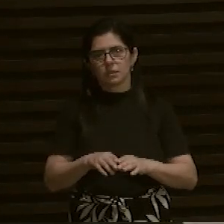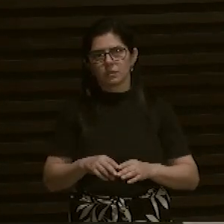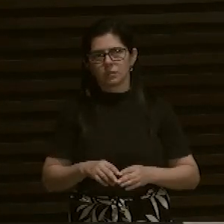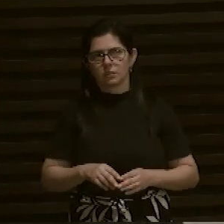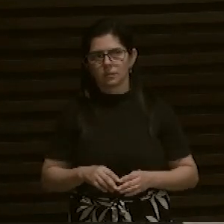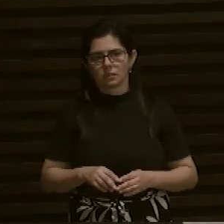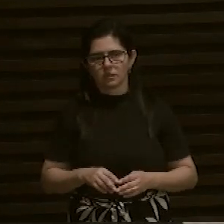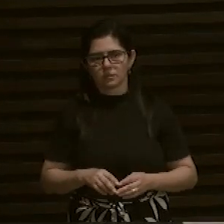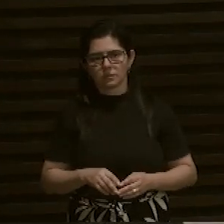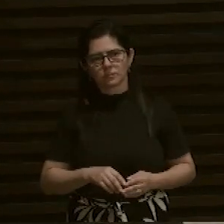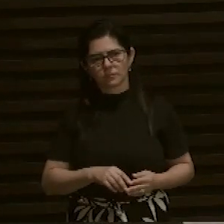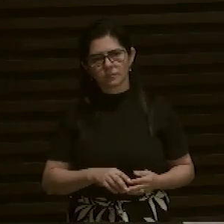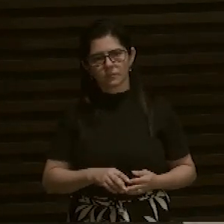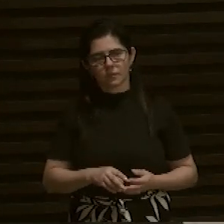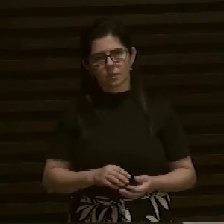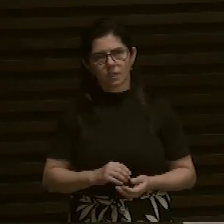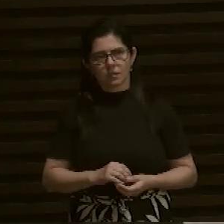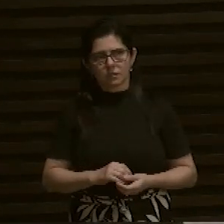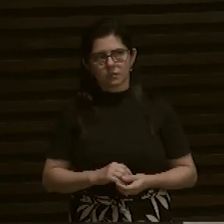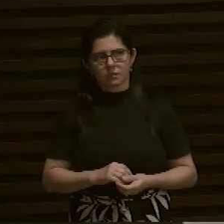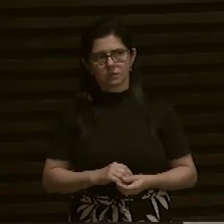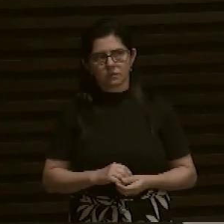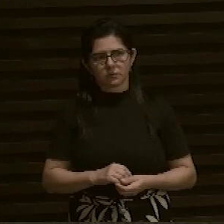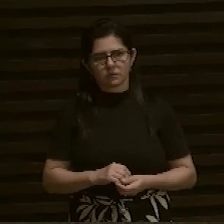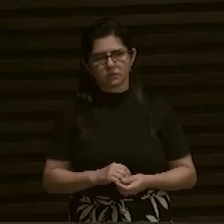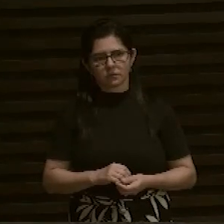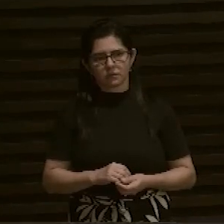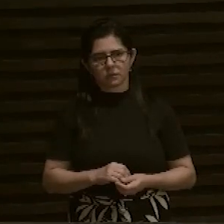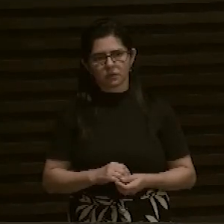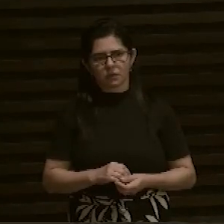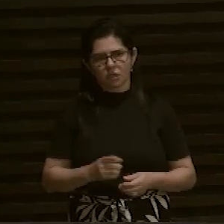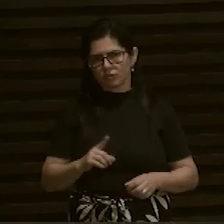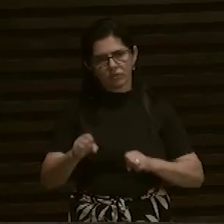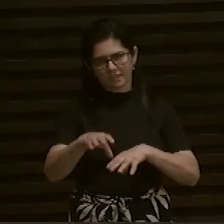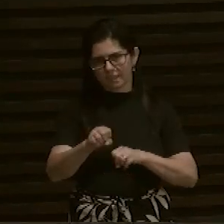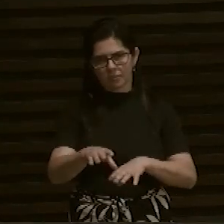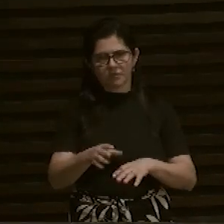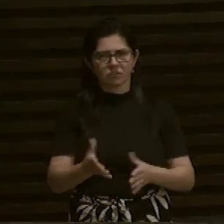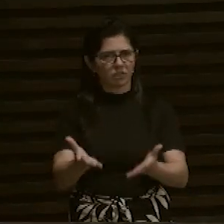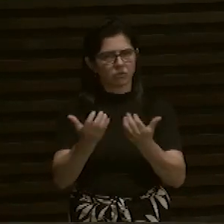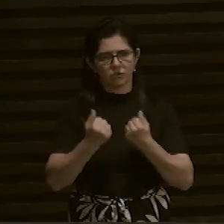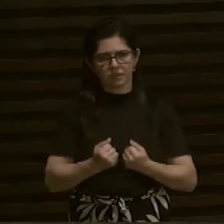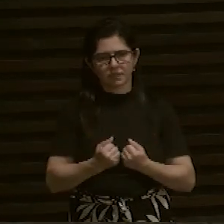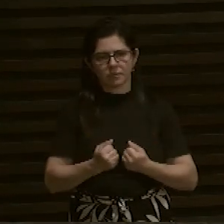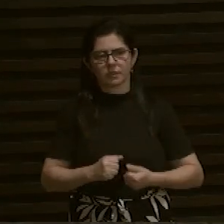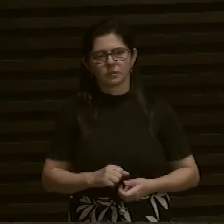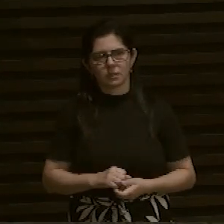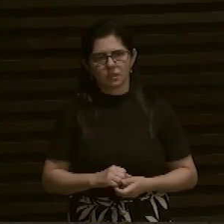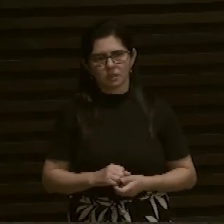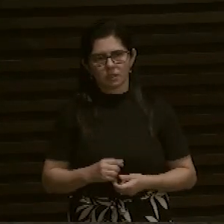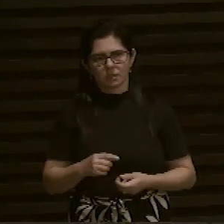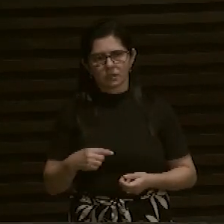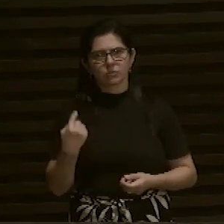mas não vou seguir adiante porque vocês não estão em condições de receber. Né? Mas aqui a profundidade é diferente. Né? A gente